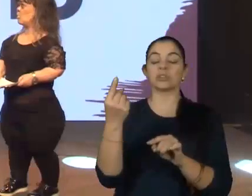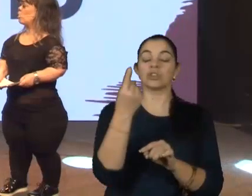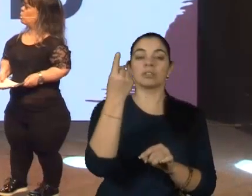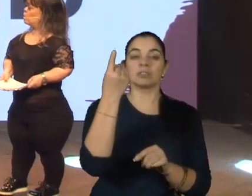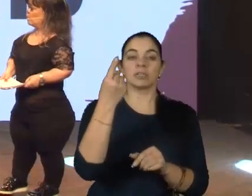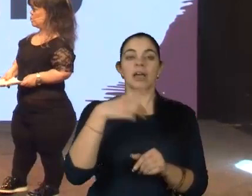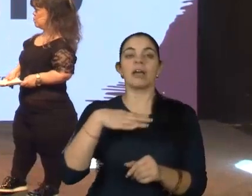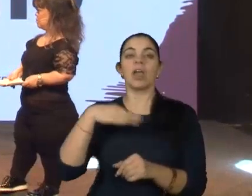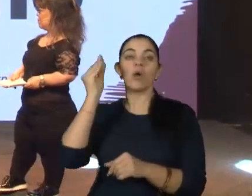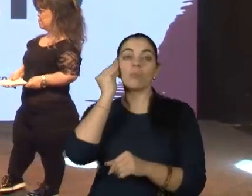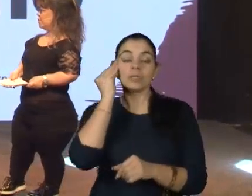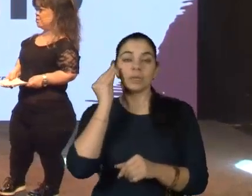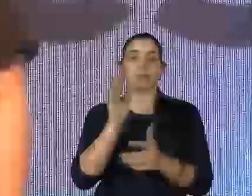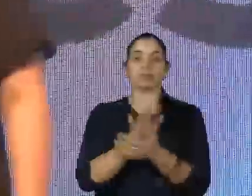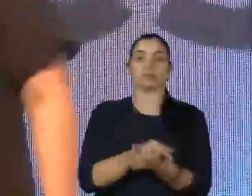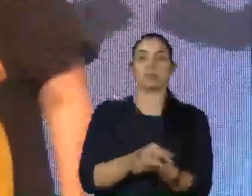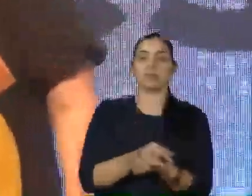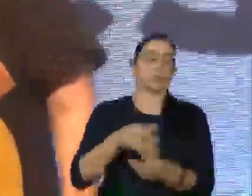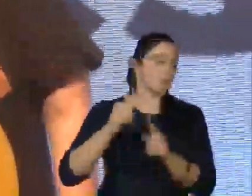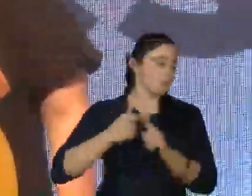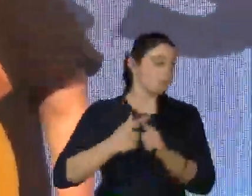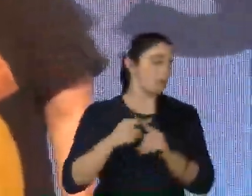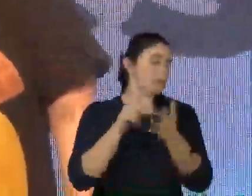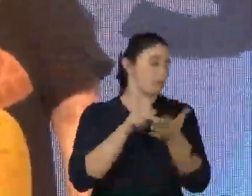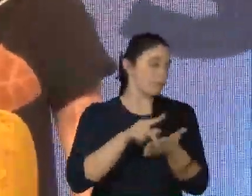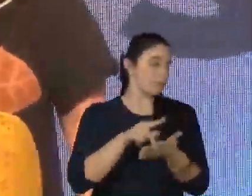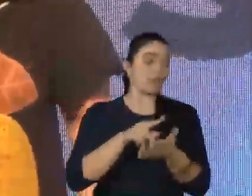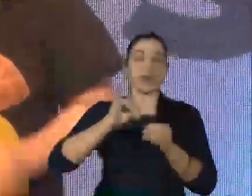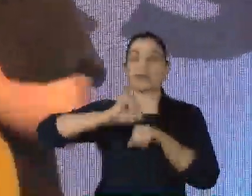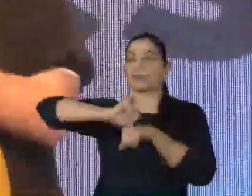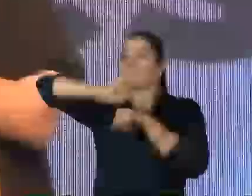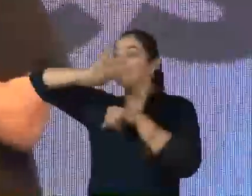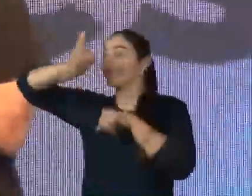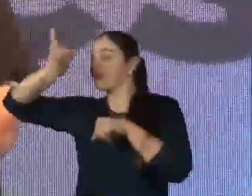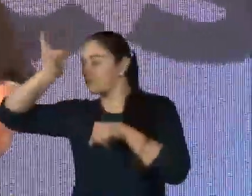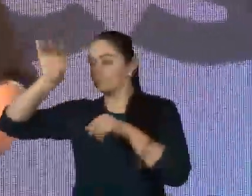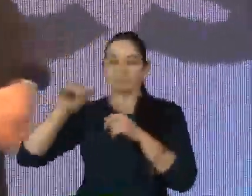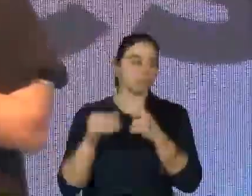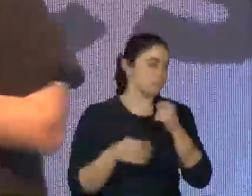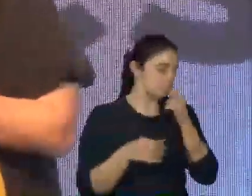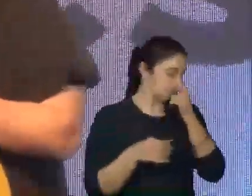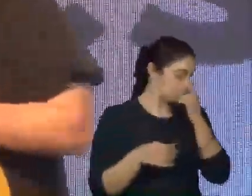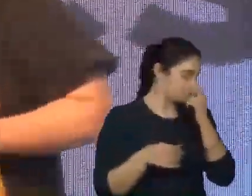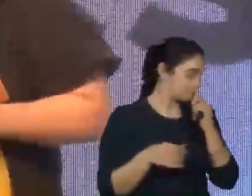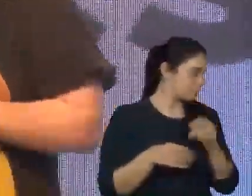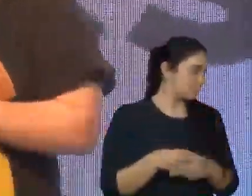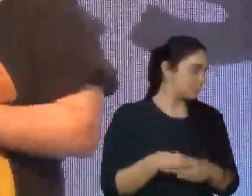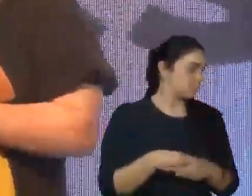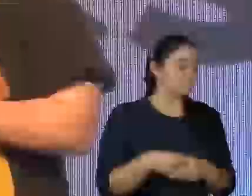minha experiência, né? Porque, na verdade, eu fiz intercâmbio, né? Porque, assim,